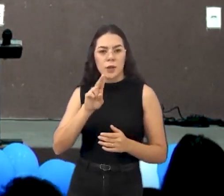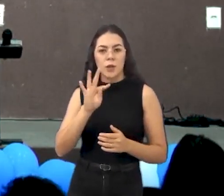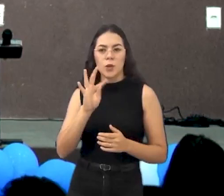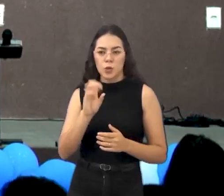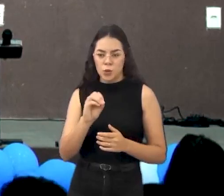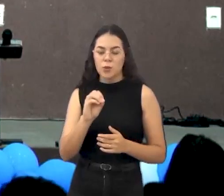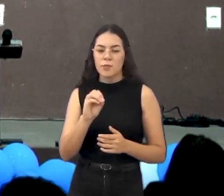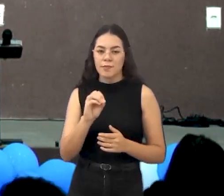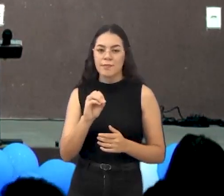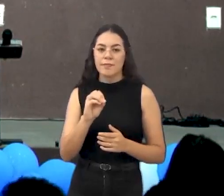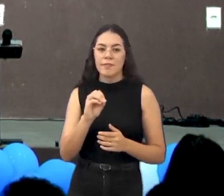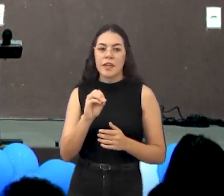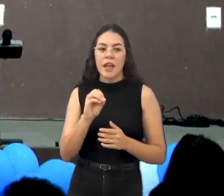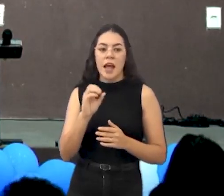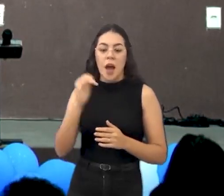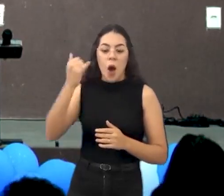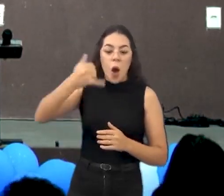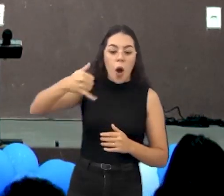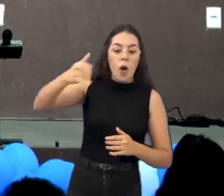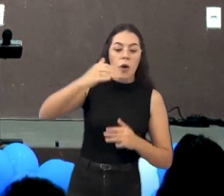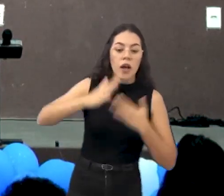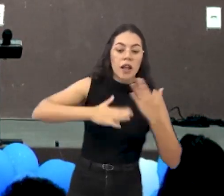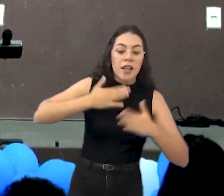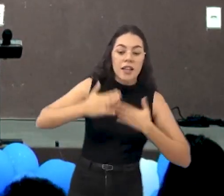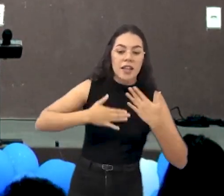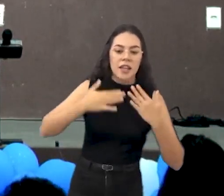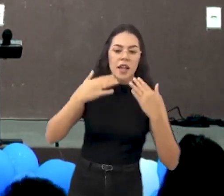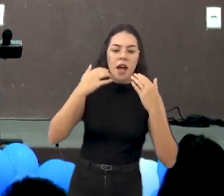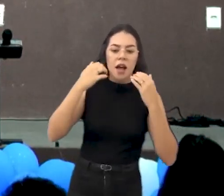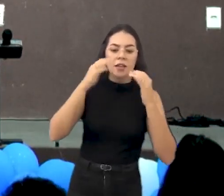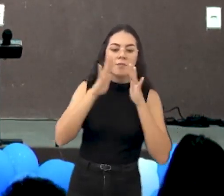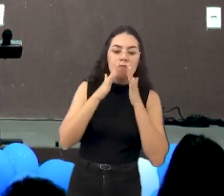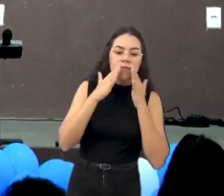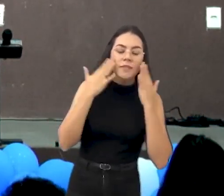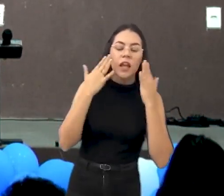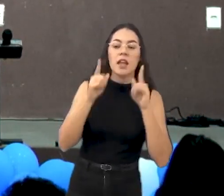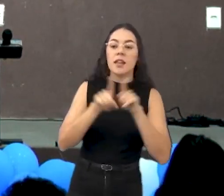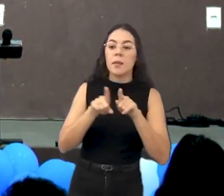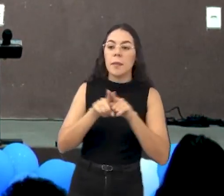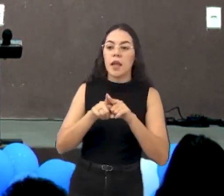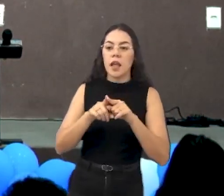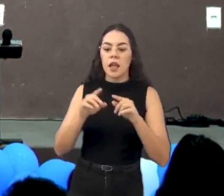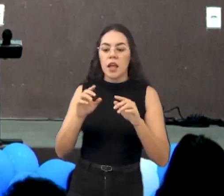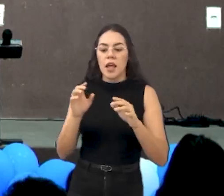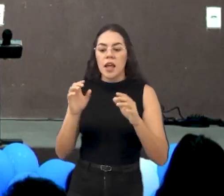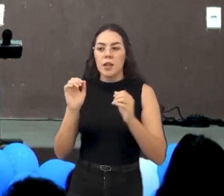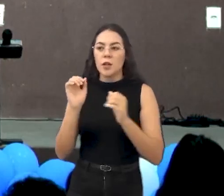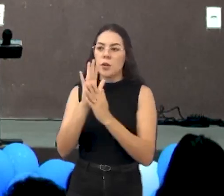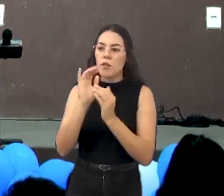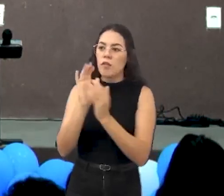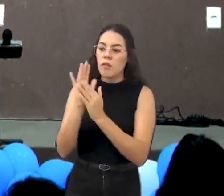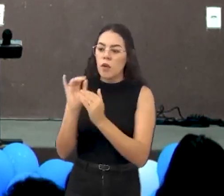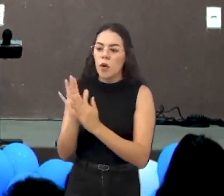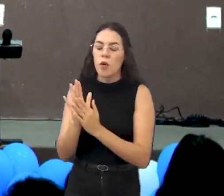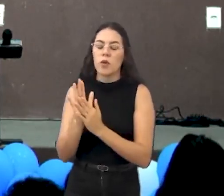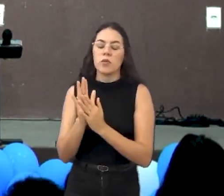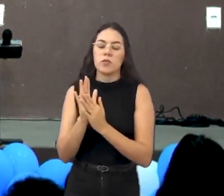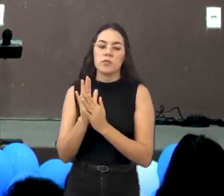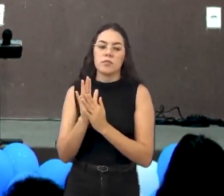cinzas, olhos de alegria em vez de pranto, vestes de louvor em vez de espírito